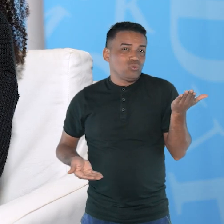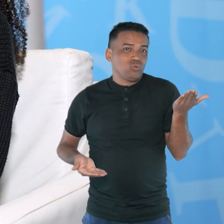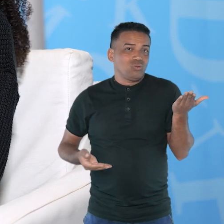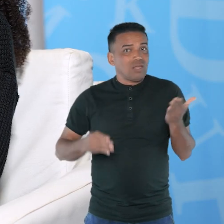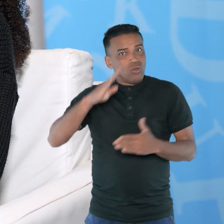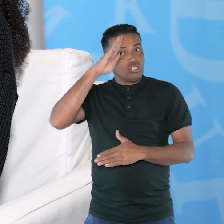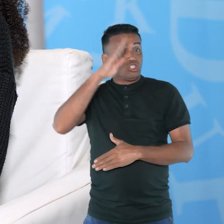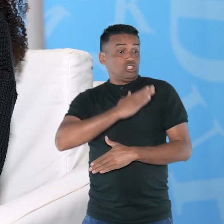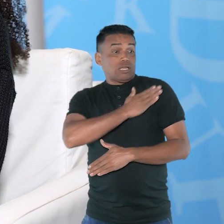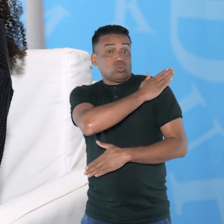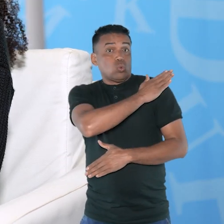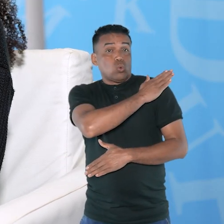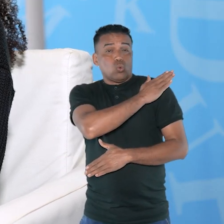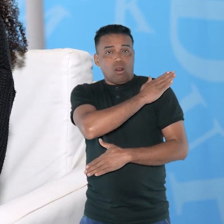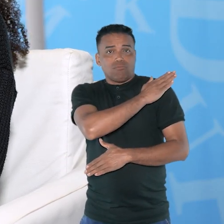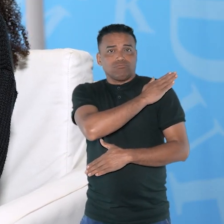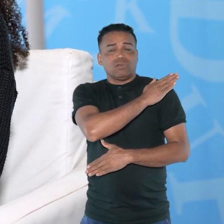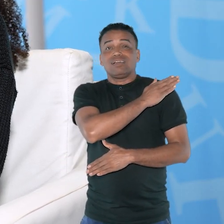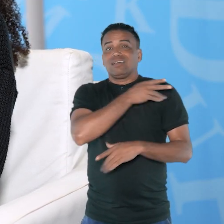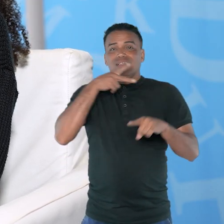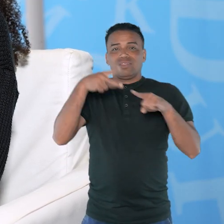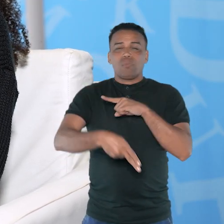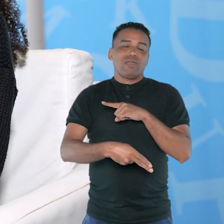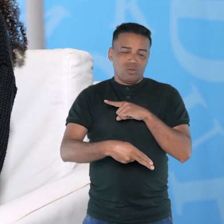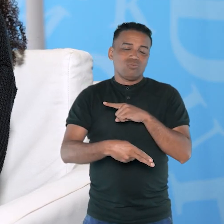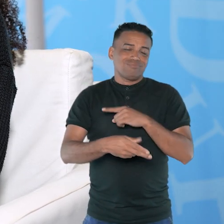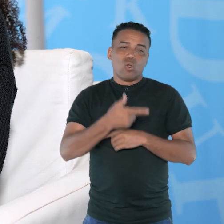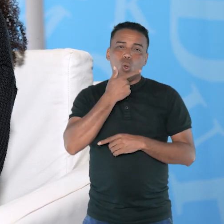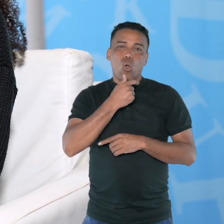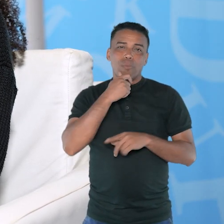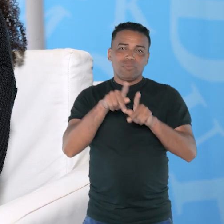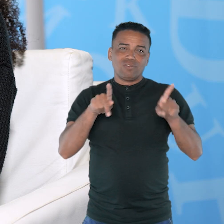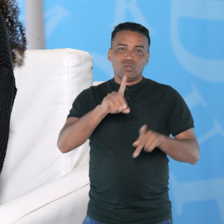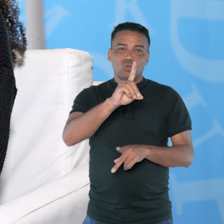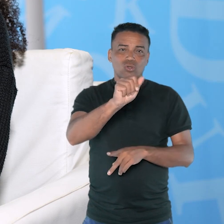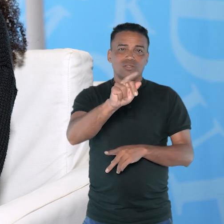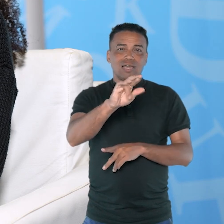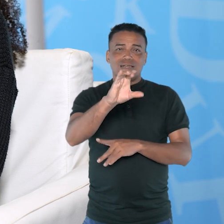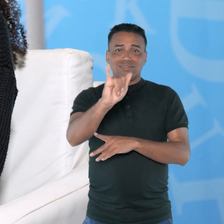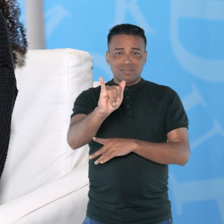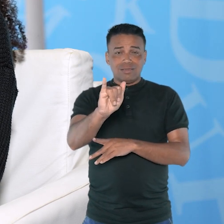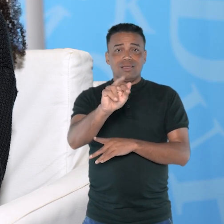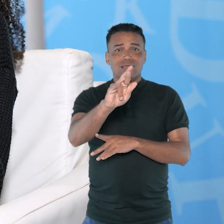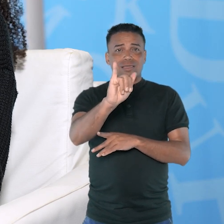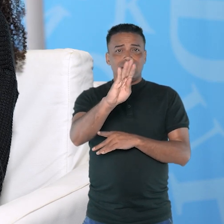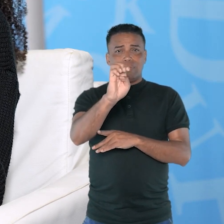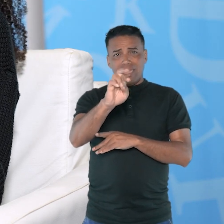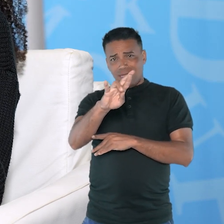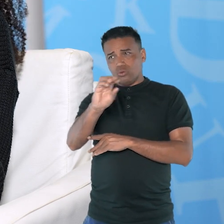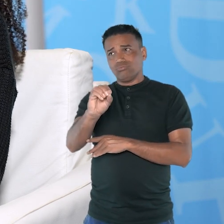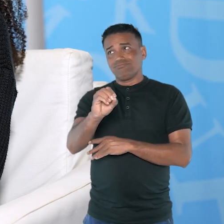militar interrompeu esse projeto inicial do Darcy Ribeiro, mas, assim, vários encontros